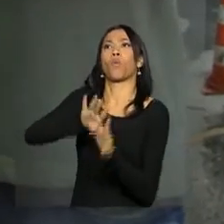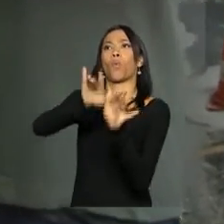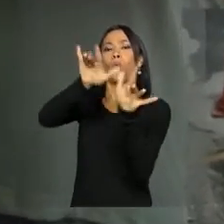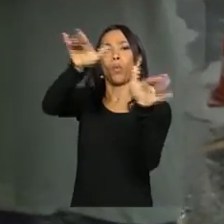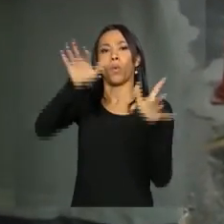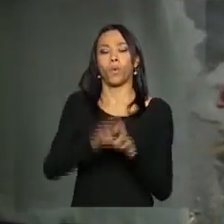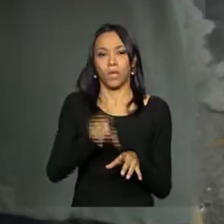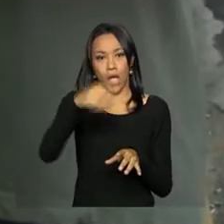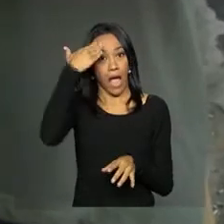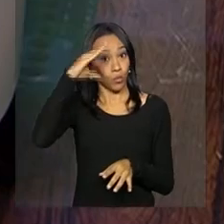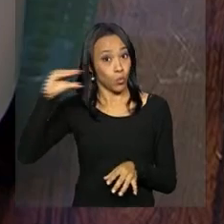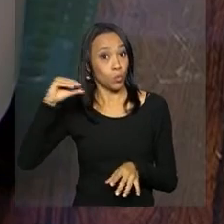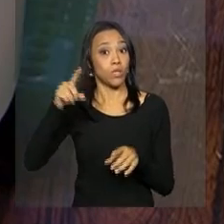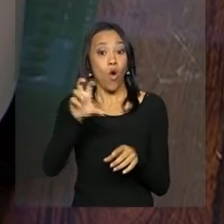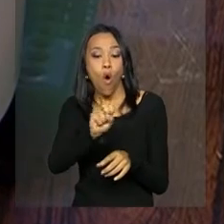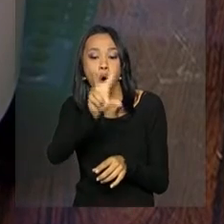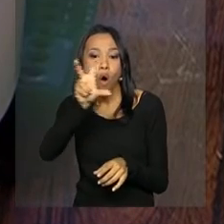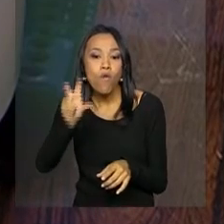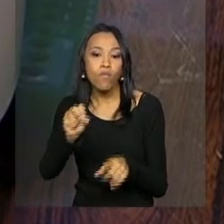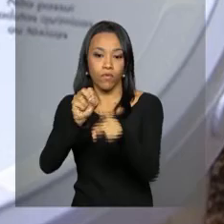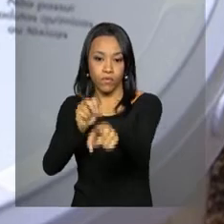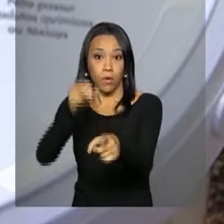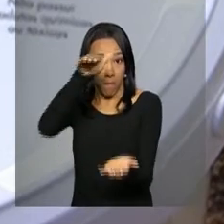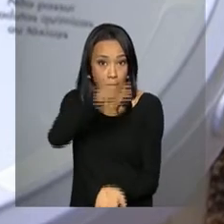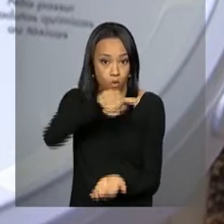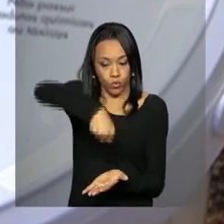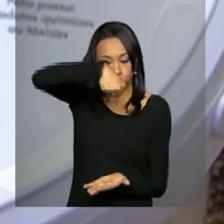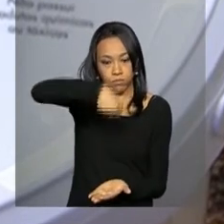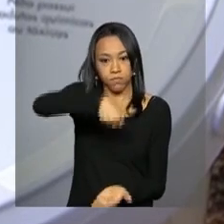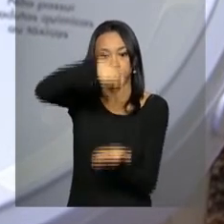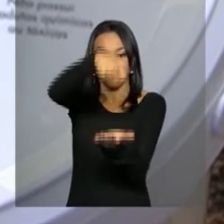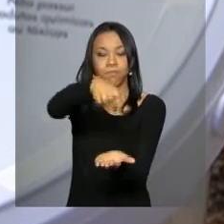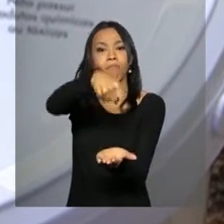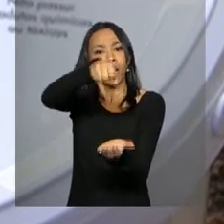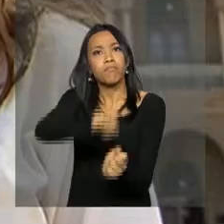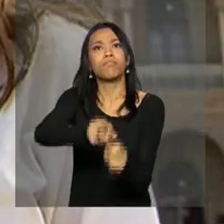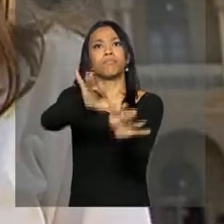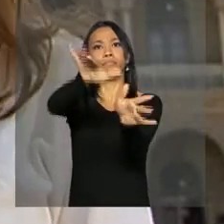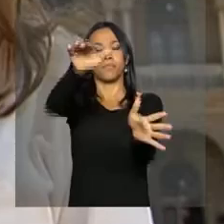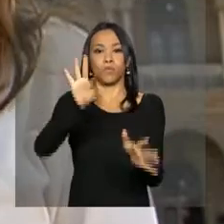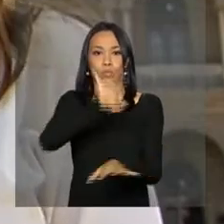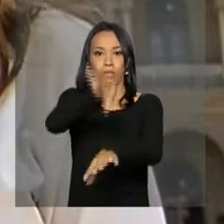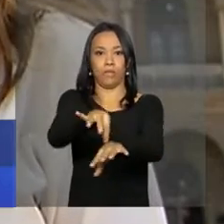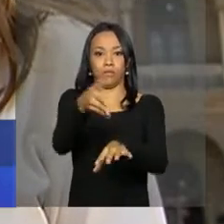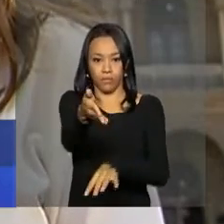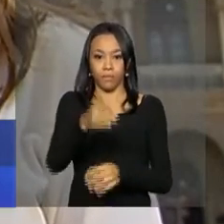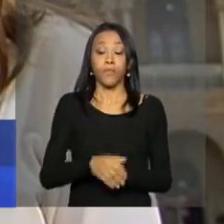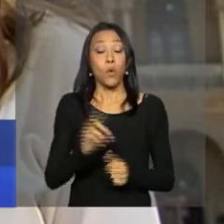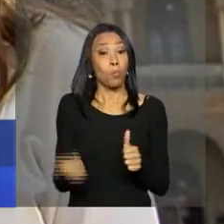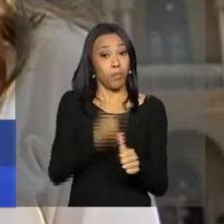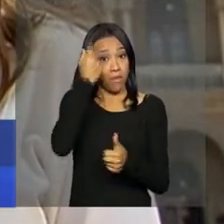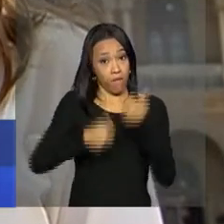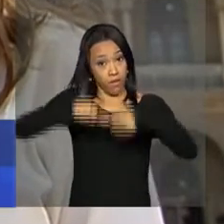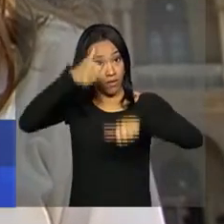adultos e também ovos por meio dessa espécie de balde o dispositivo de liberação de ovos primeiro balanço desse trabalho foi